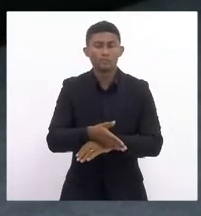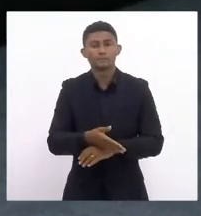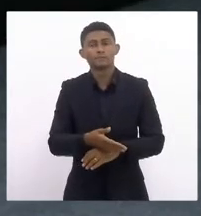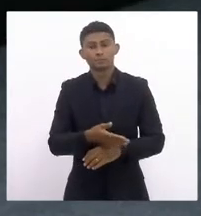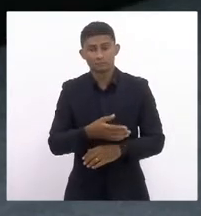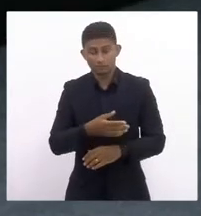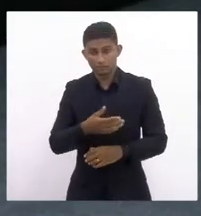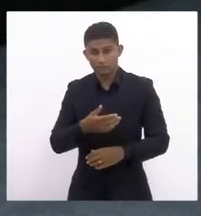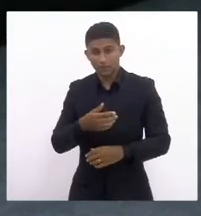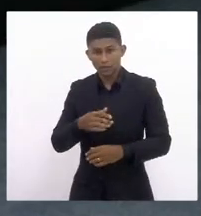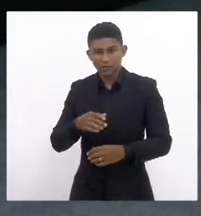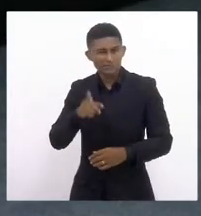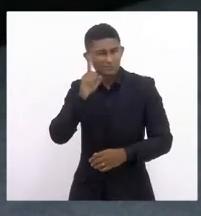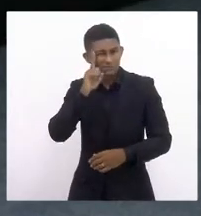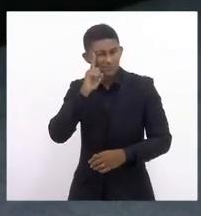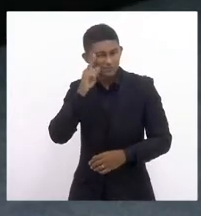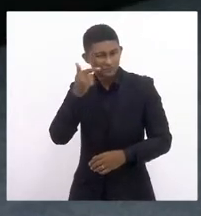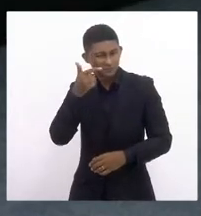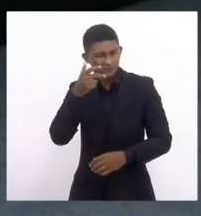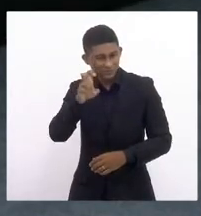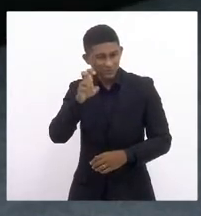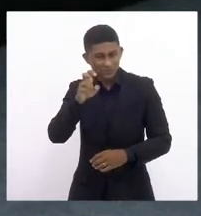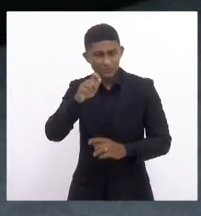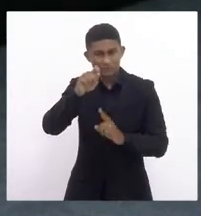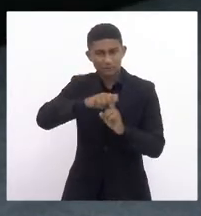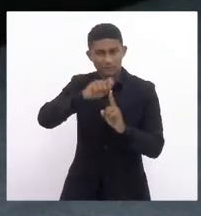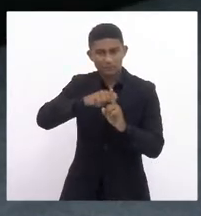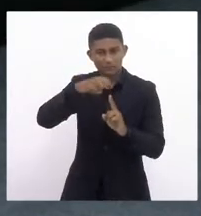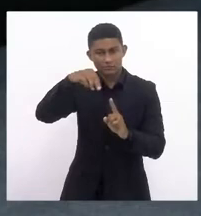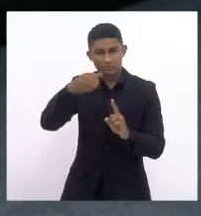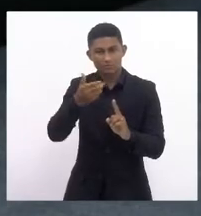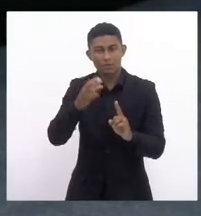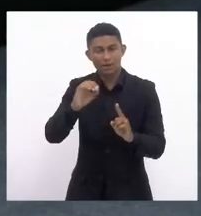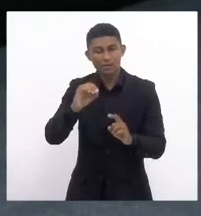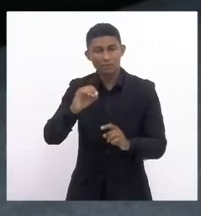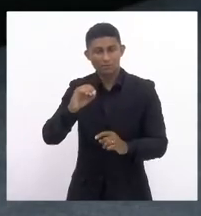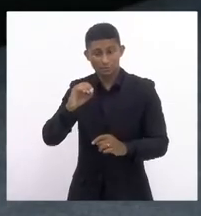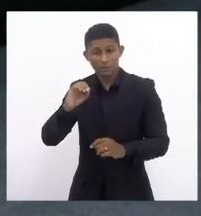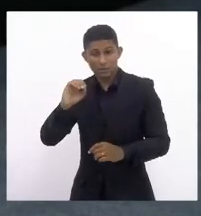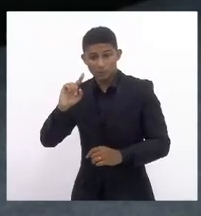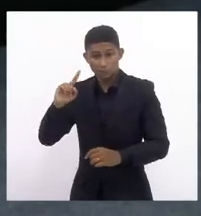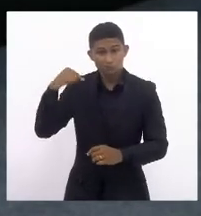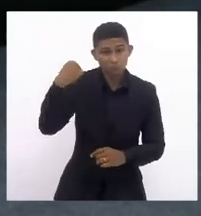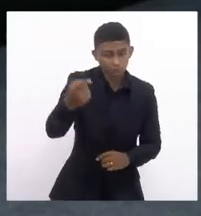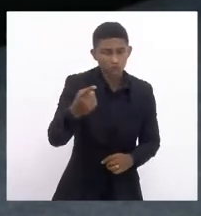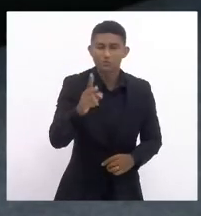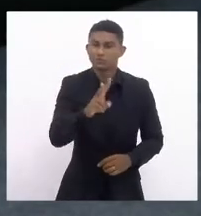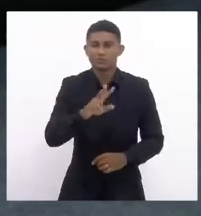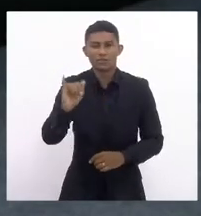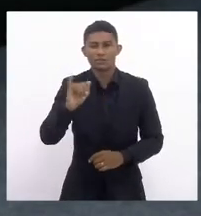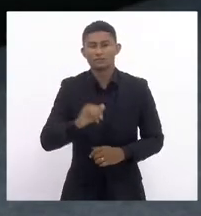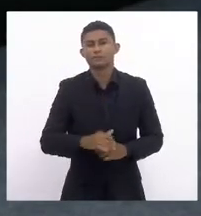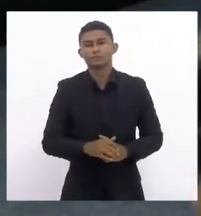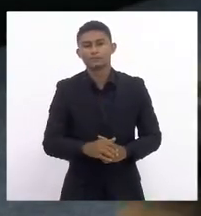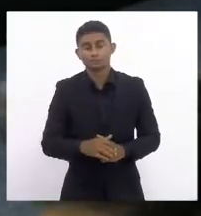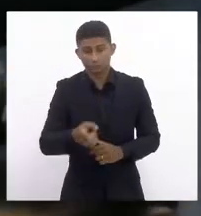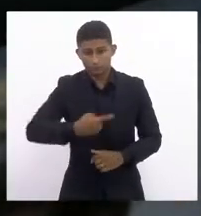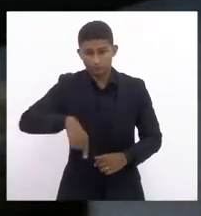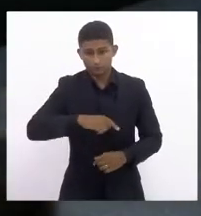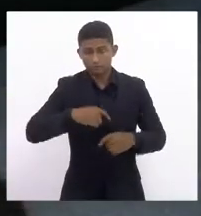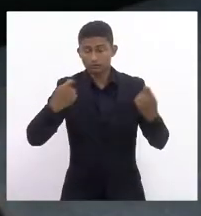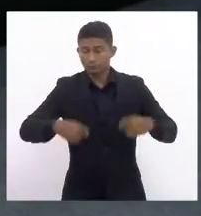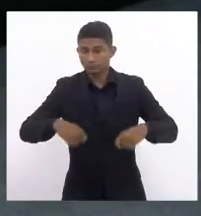na segunda quinzena de março. Então, só para a gente ficar atento a isso, que também é para dar